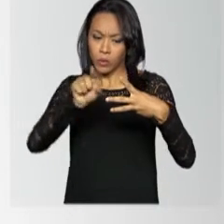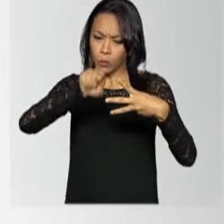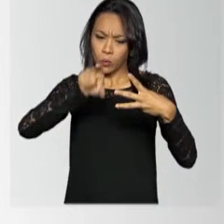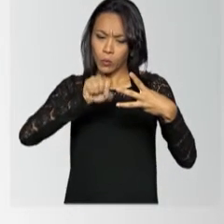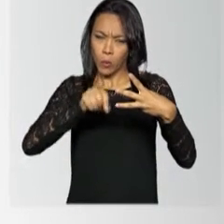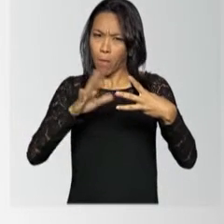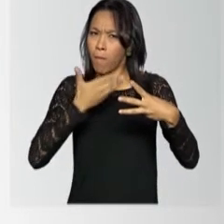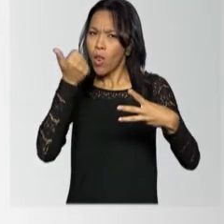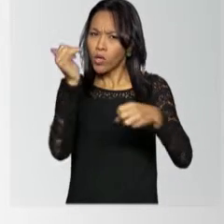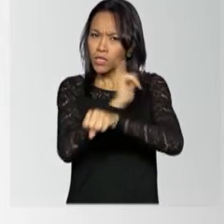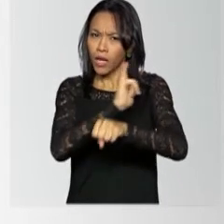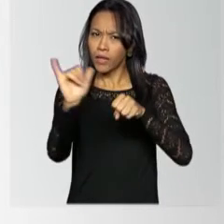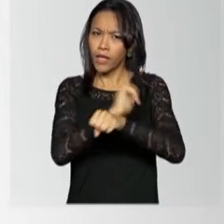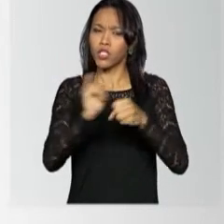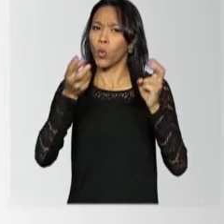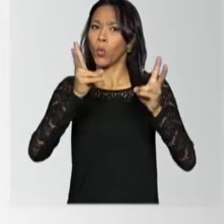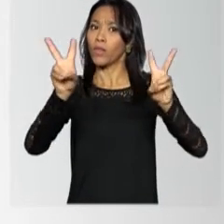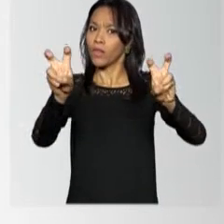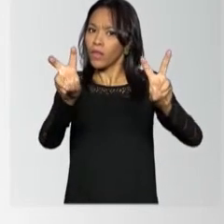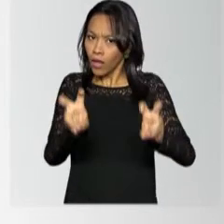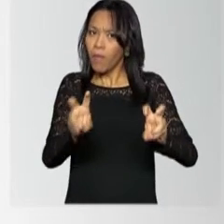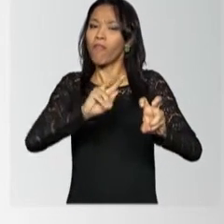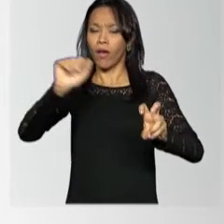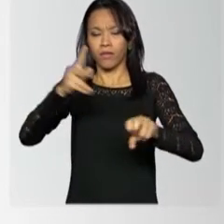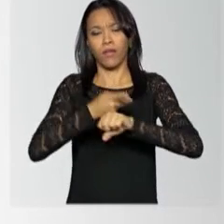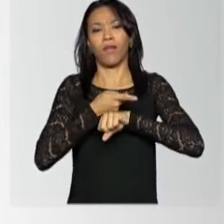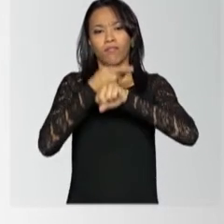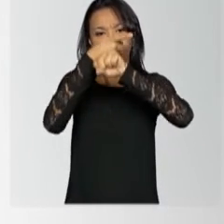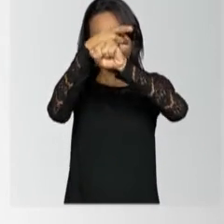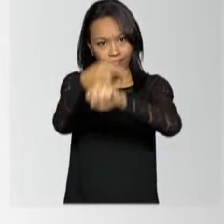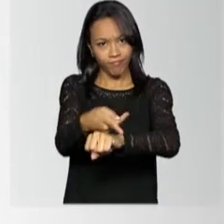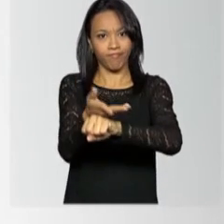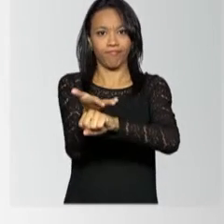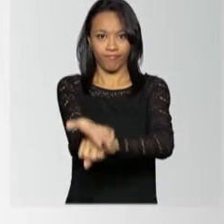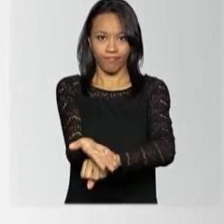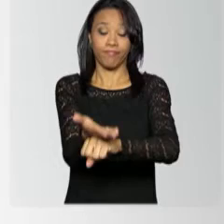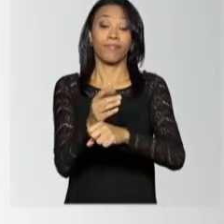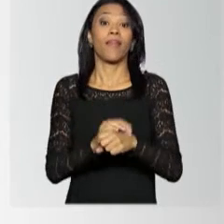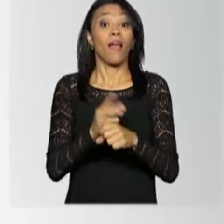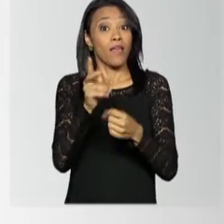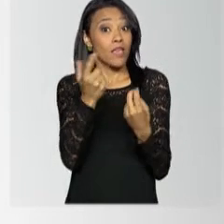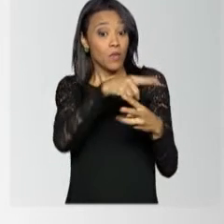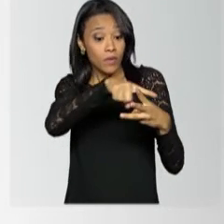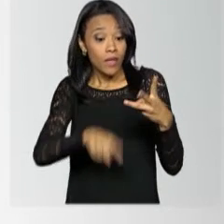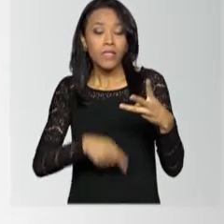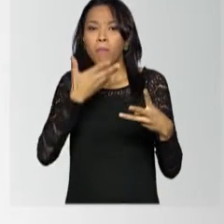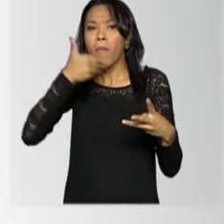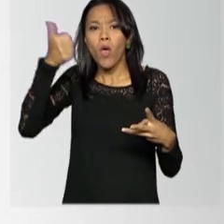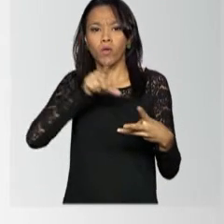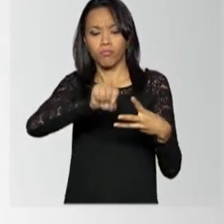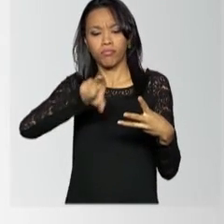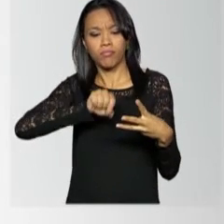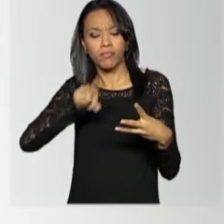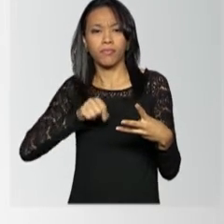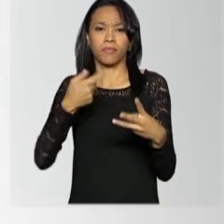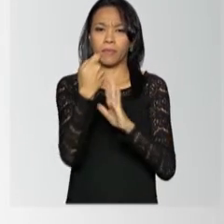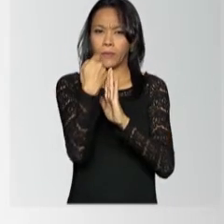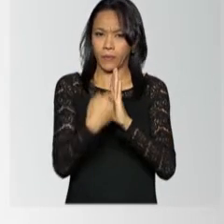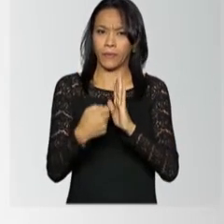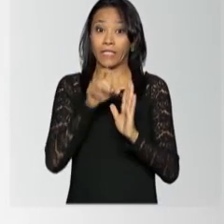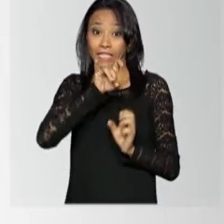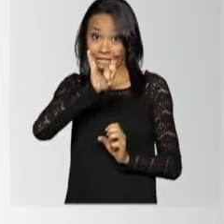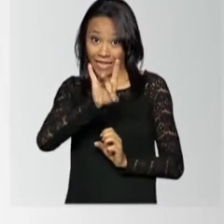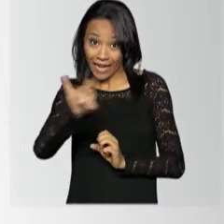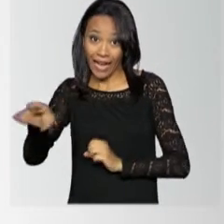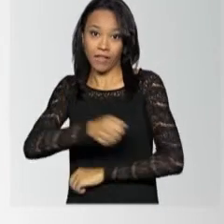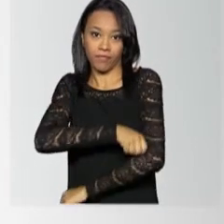melhor estratégia para debater o tema serão premiadas na categoria Escola Cidadã, assim como os três melhores trabalhos de cada série.